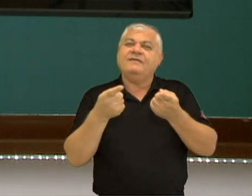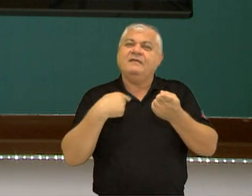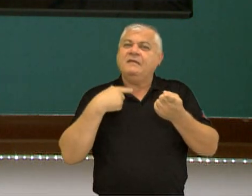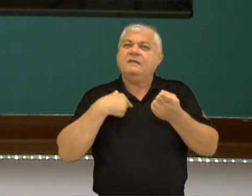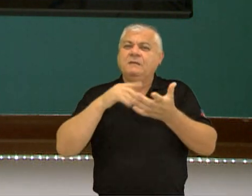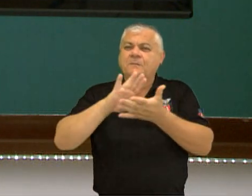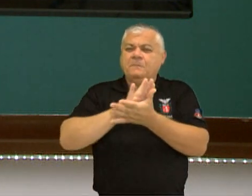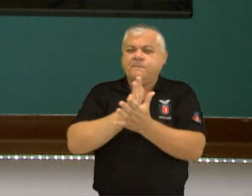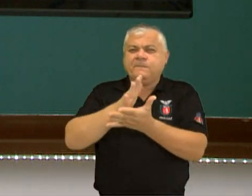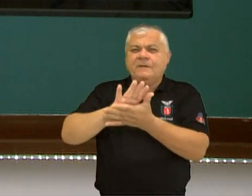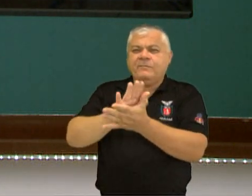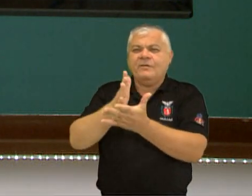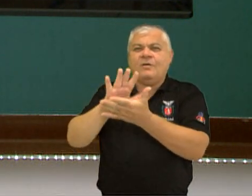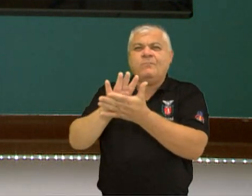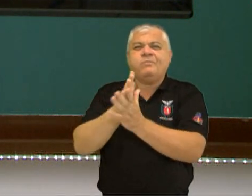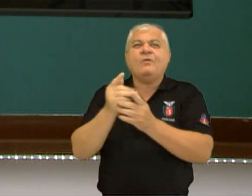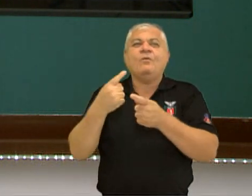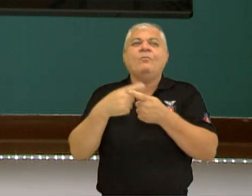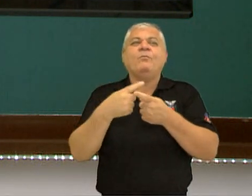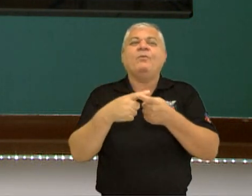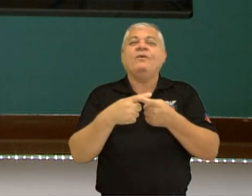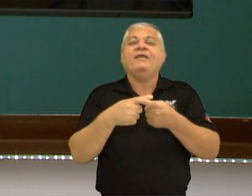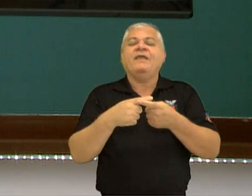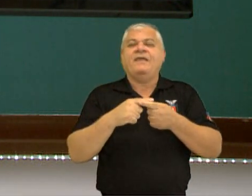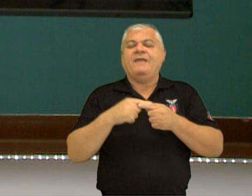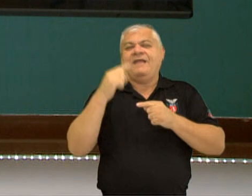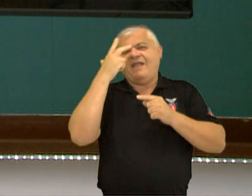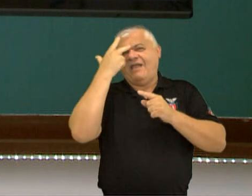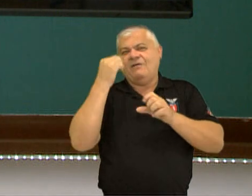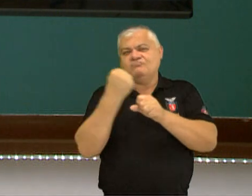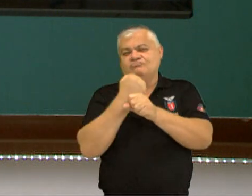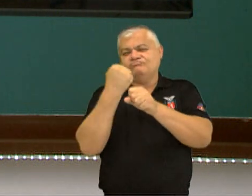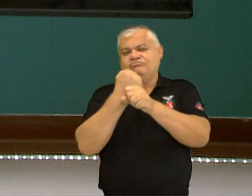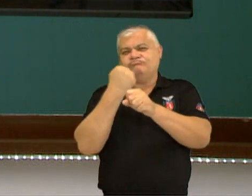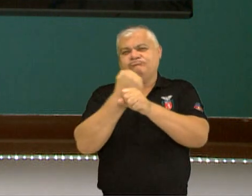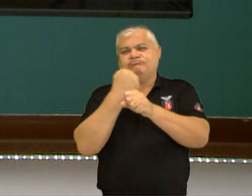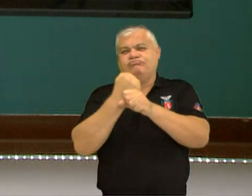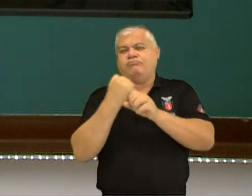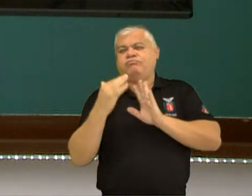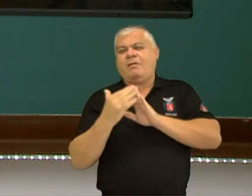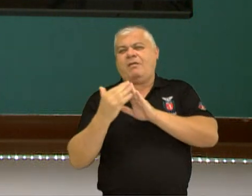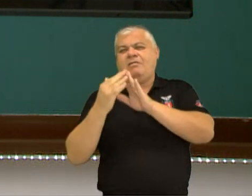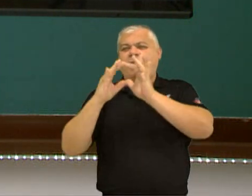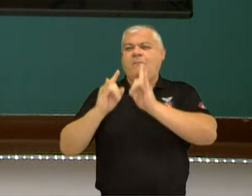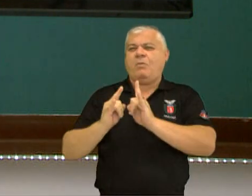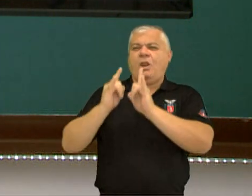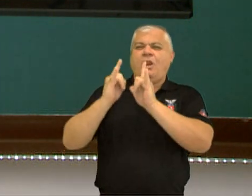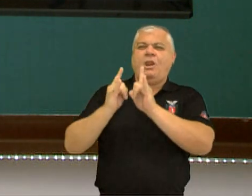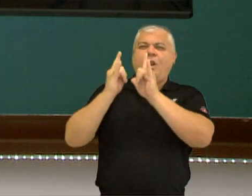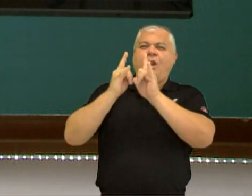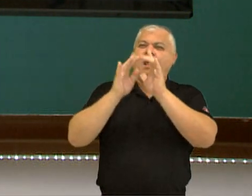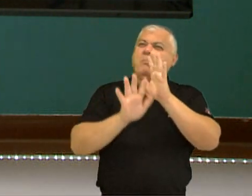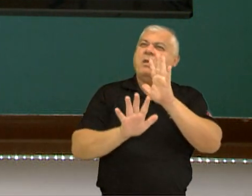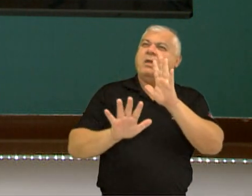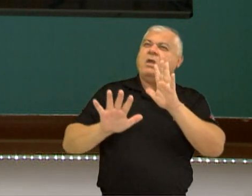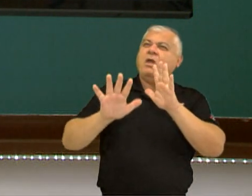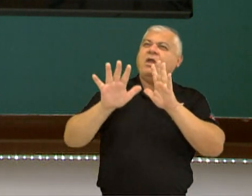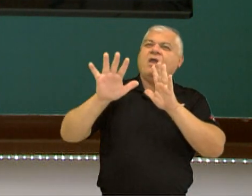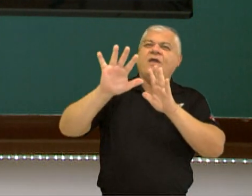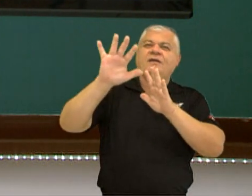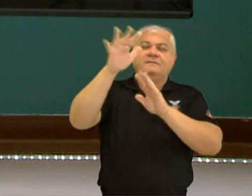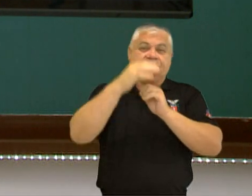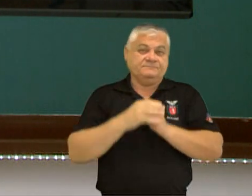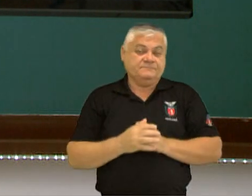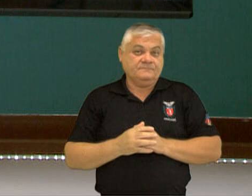destruídas ao longo do tempo em função do processo de ocupação e da concentração populacional. Perceba que todas